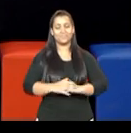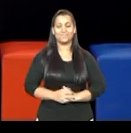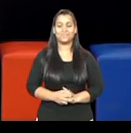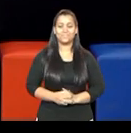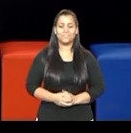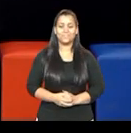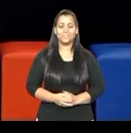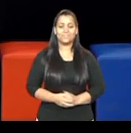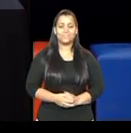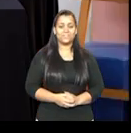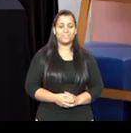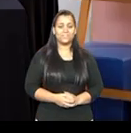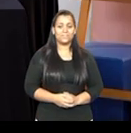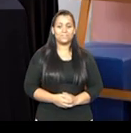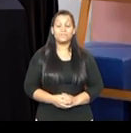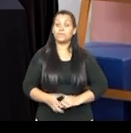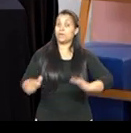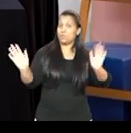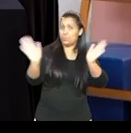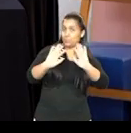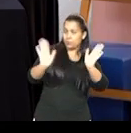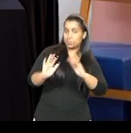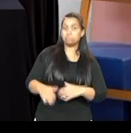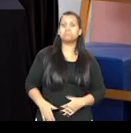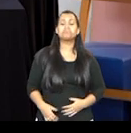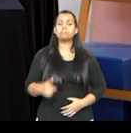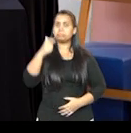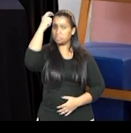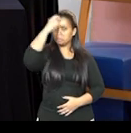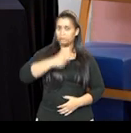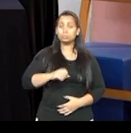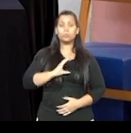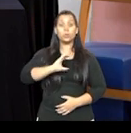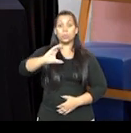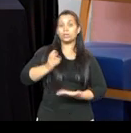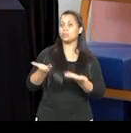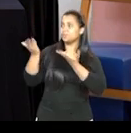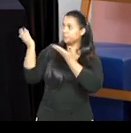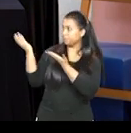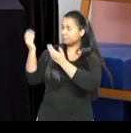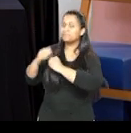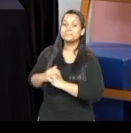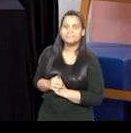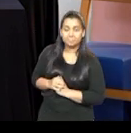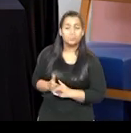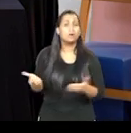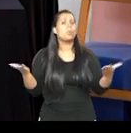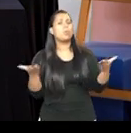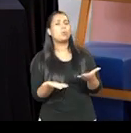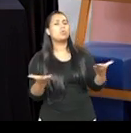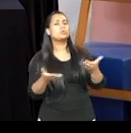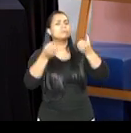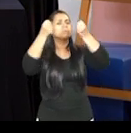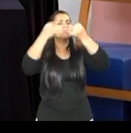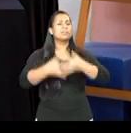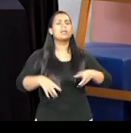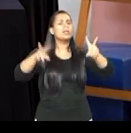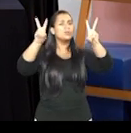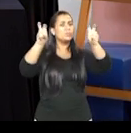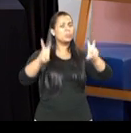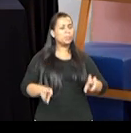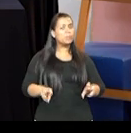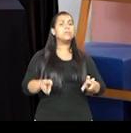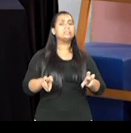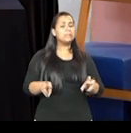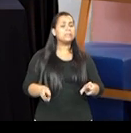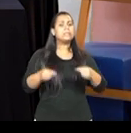Tchau. Olá, eu sou a Jéssica, coordenadora pedagógica. E hoje eu vou falar de um assunto que tem tudo a